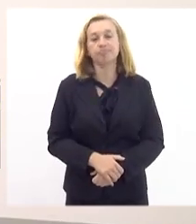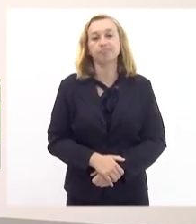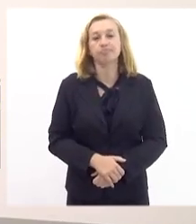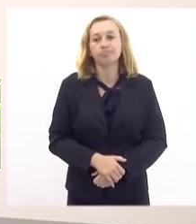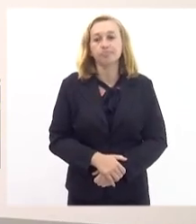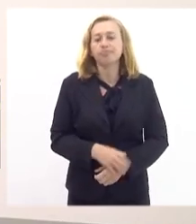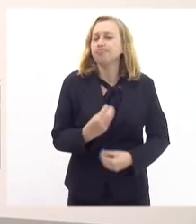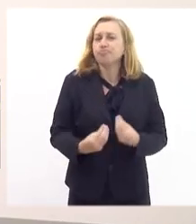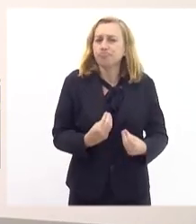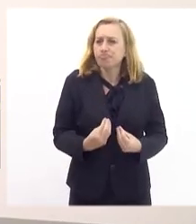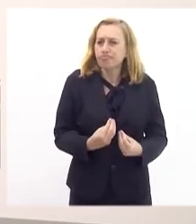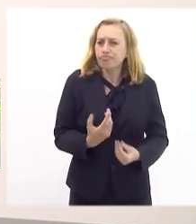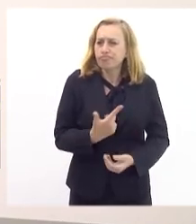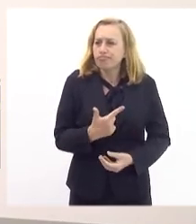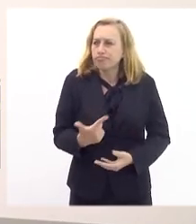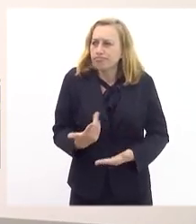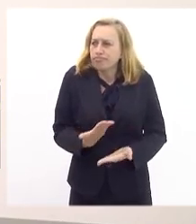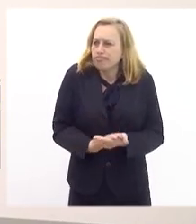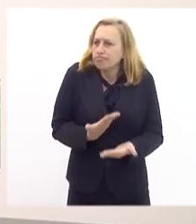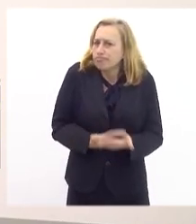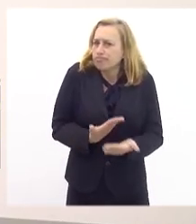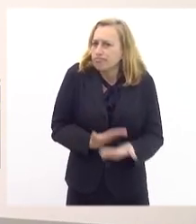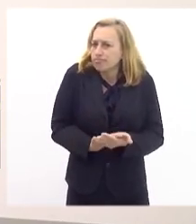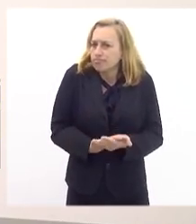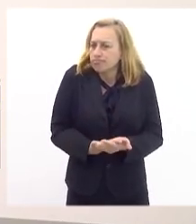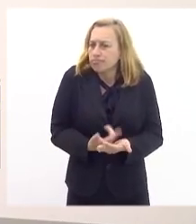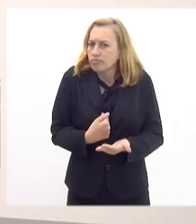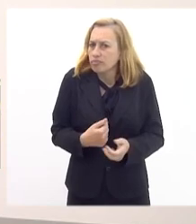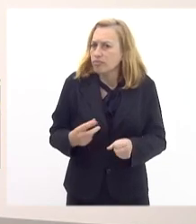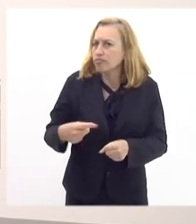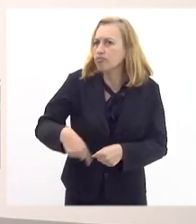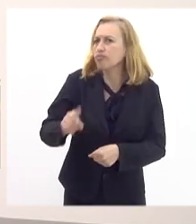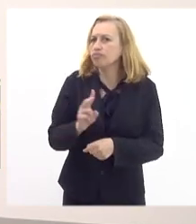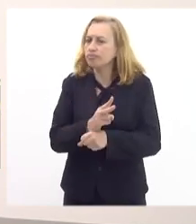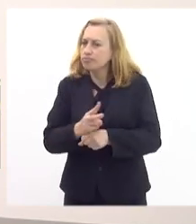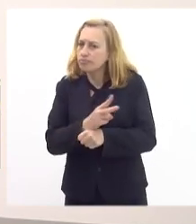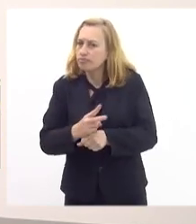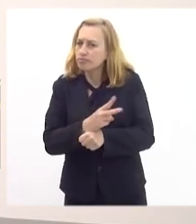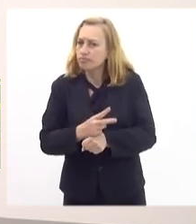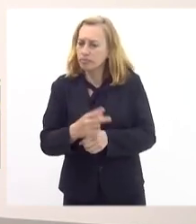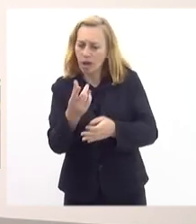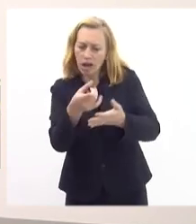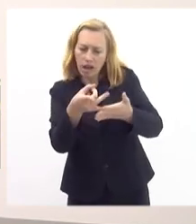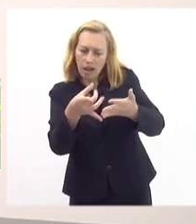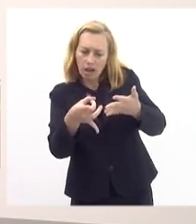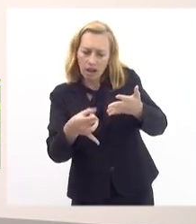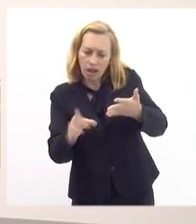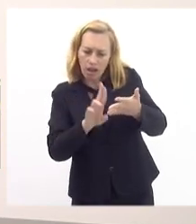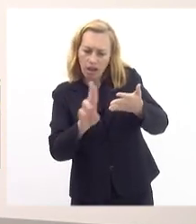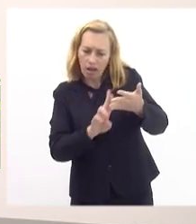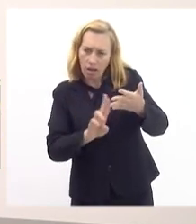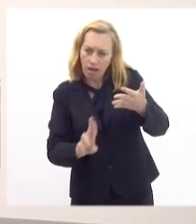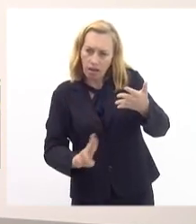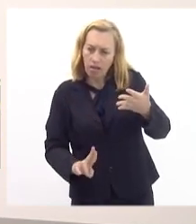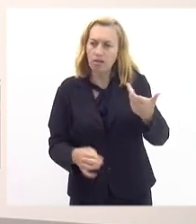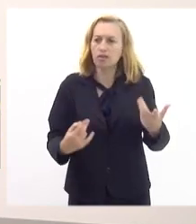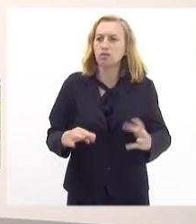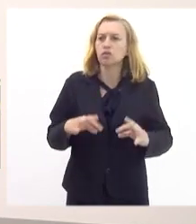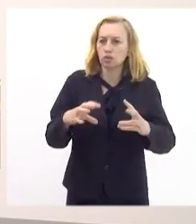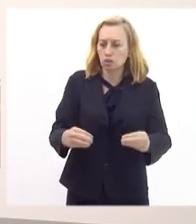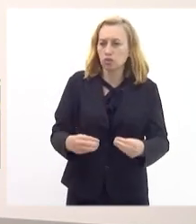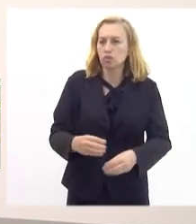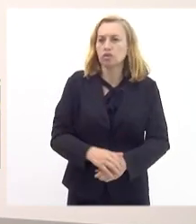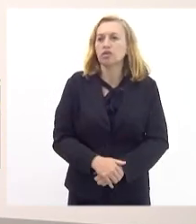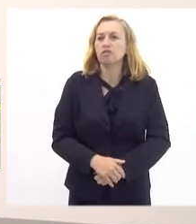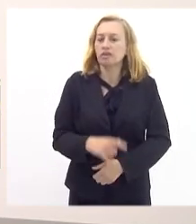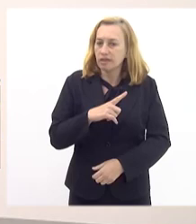como a gente não tem estudos eu fui procurar eu fiz a lista lista de tudo Ou seja a gente tem ali vai ter